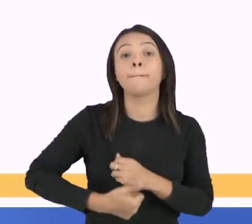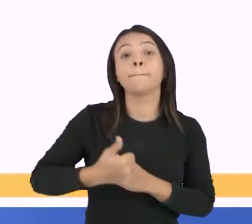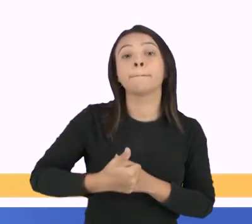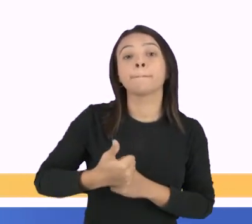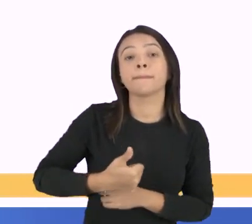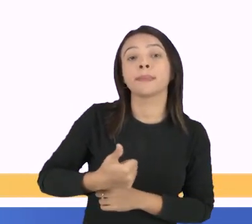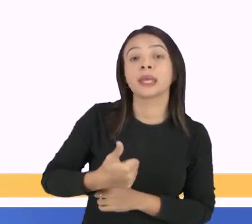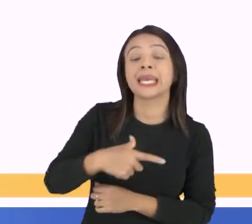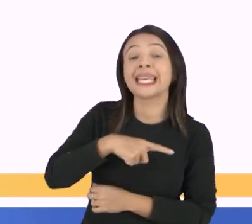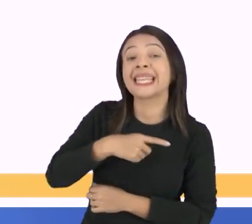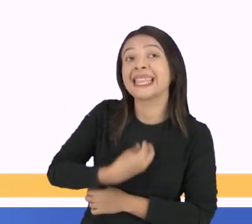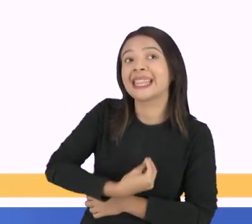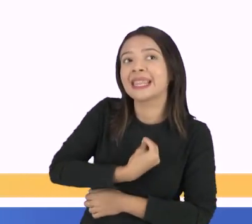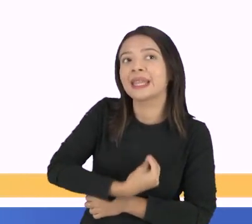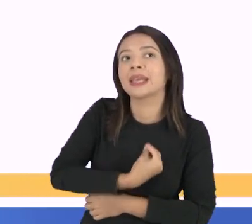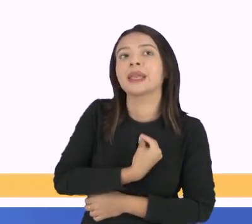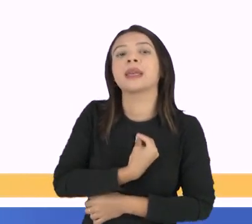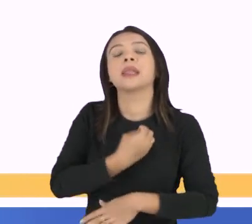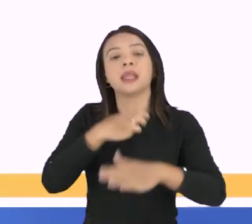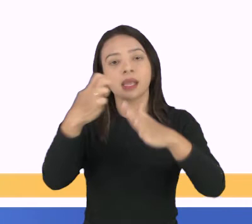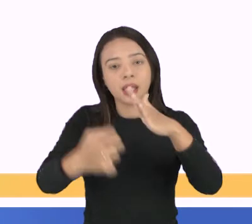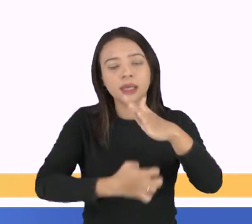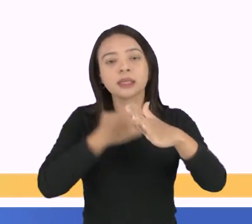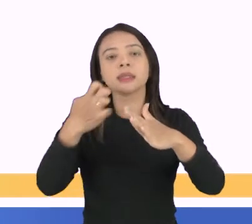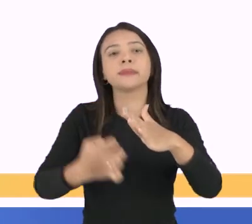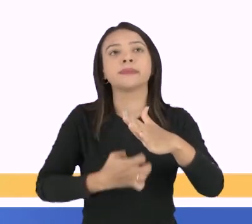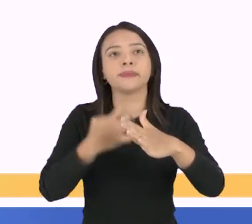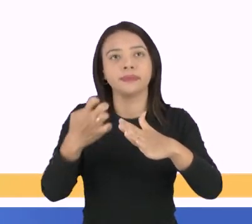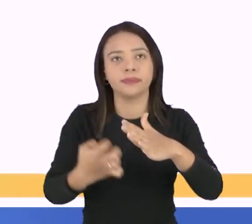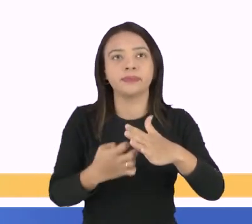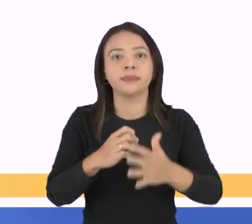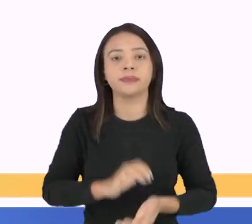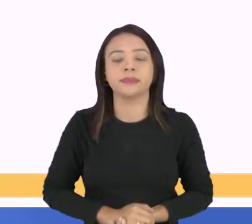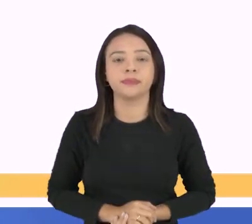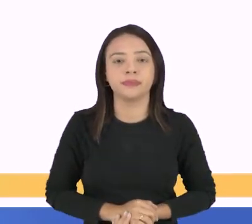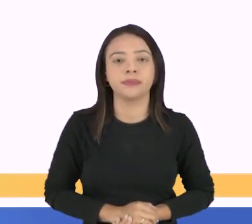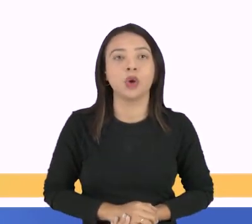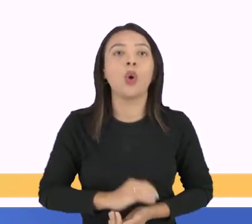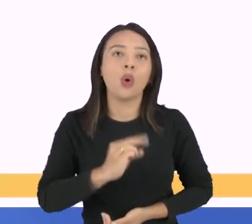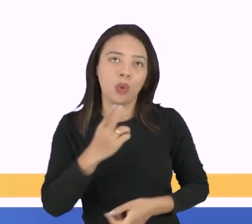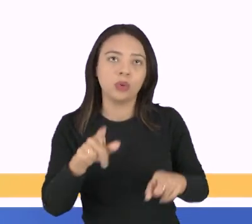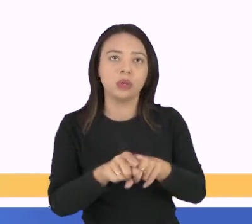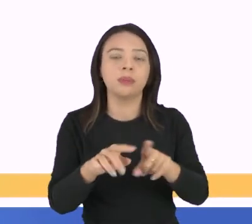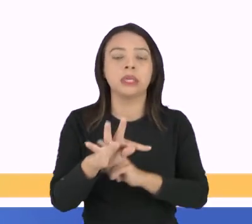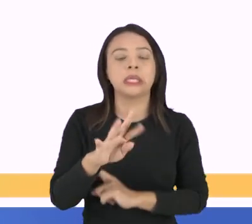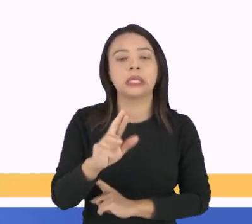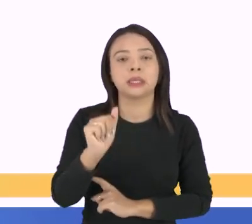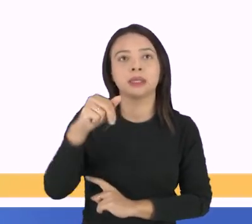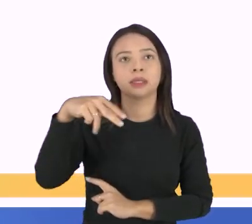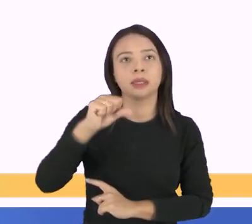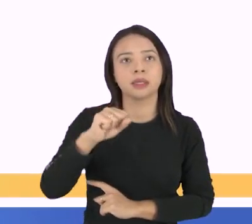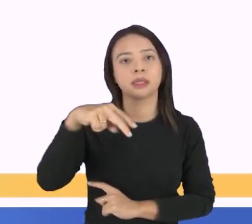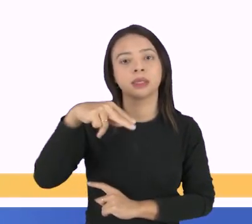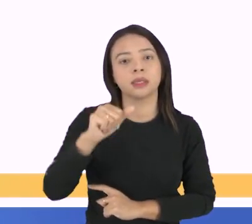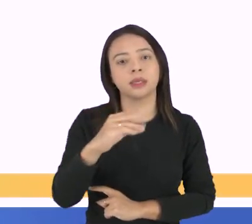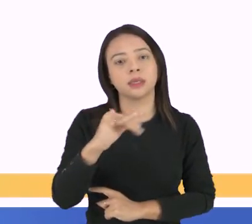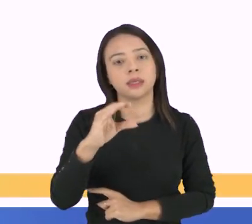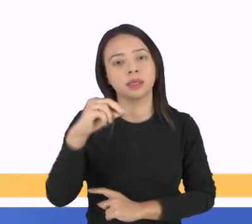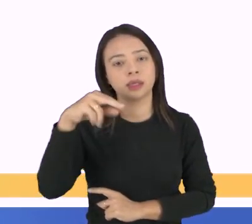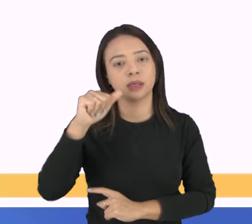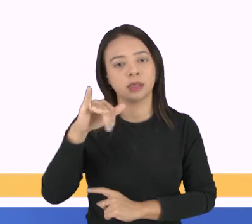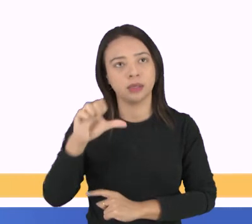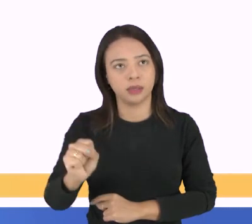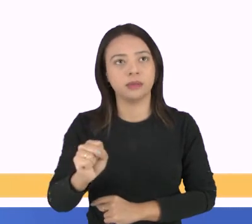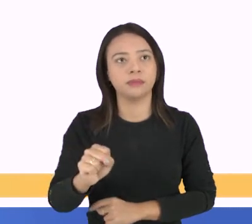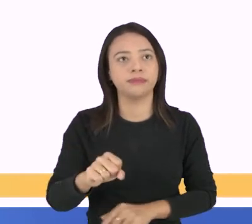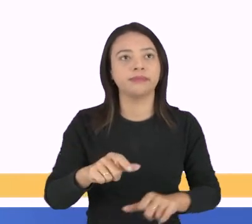presente nas empresas multinacionais, também conhecidas como transnacionais. Letra A,